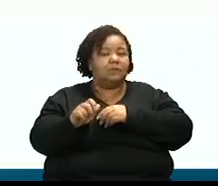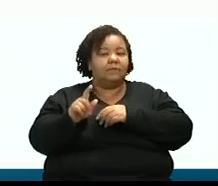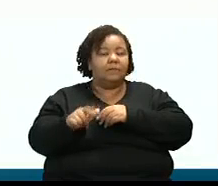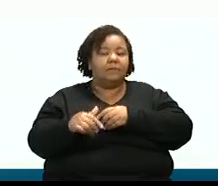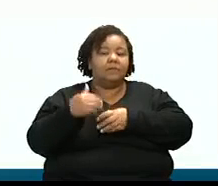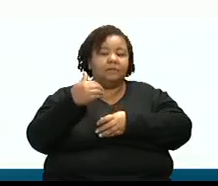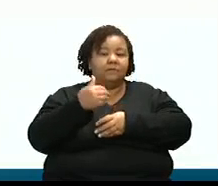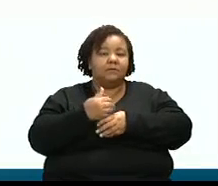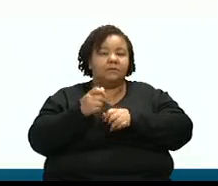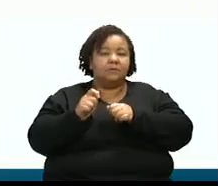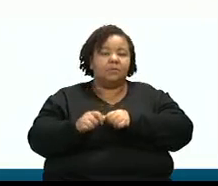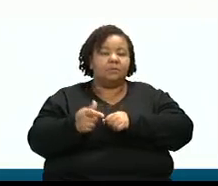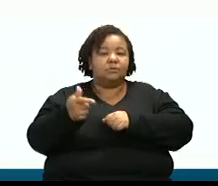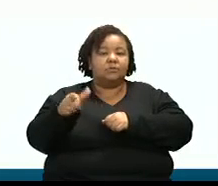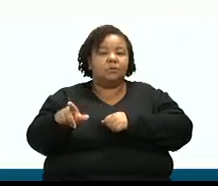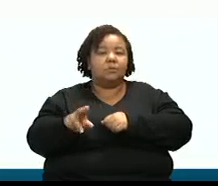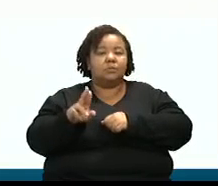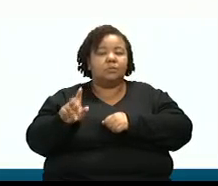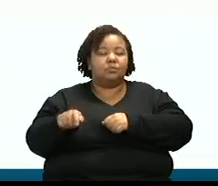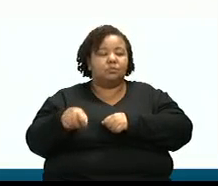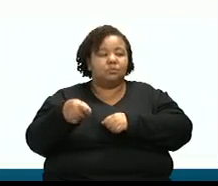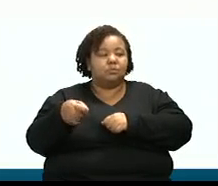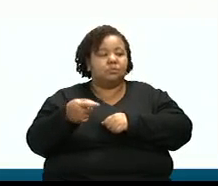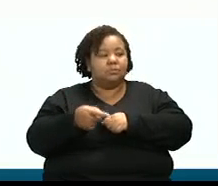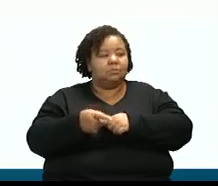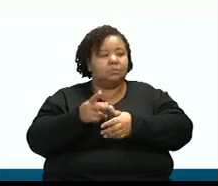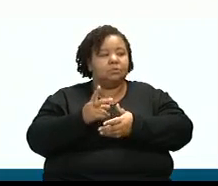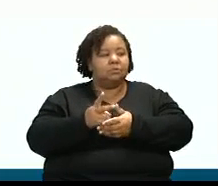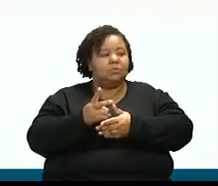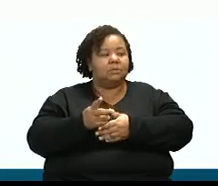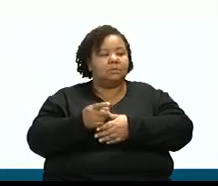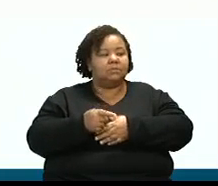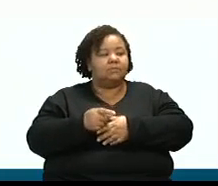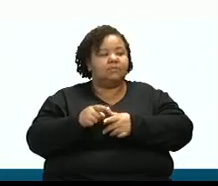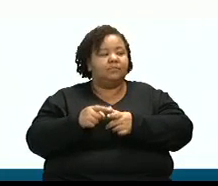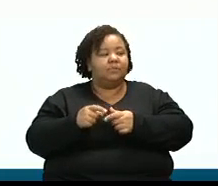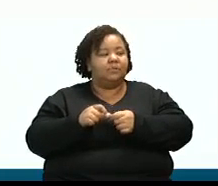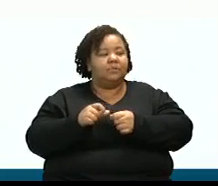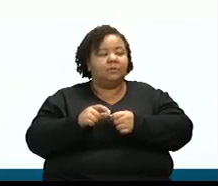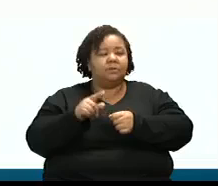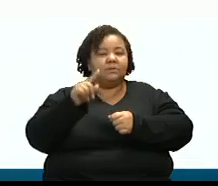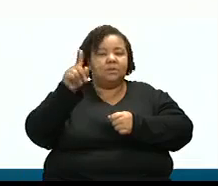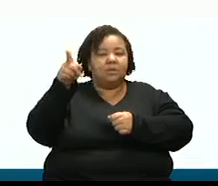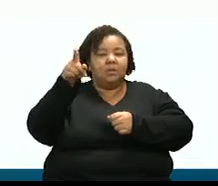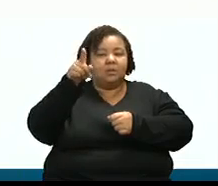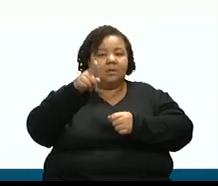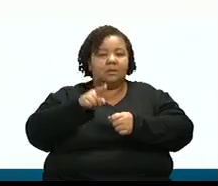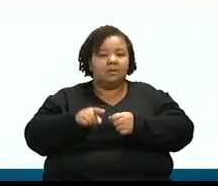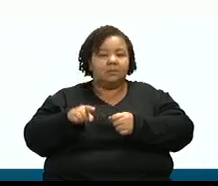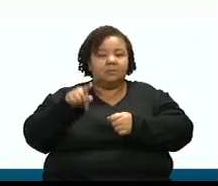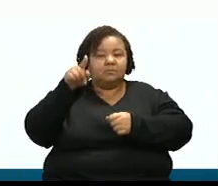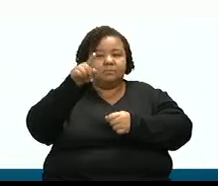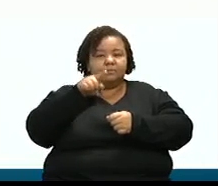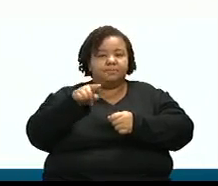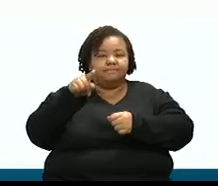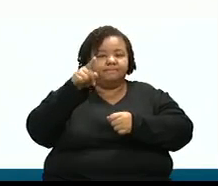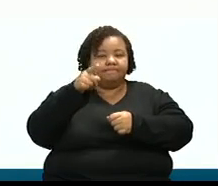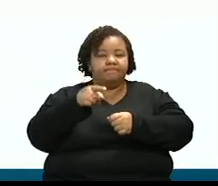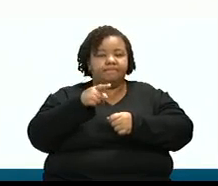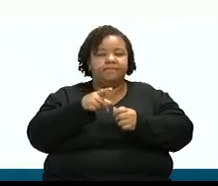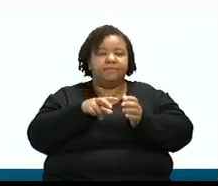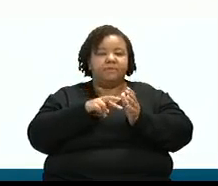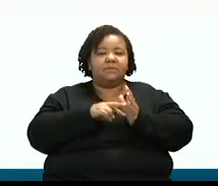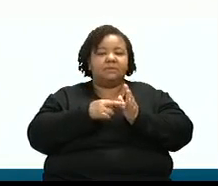posso utilizar esse outro símbolo, que é o mesmo símbolo da integral, mas com um disco no seu interior. Isso quer dizer que eu